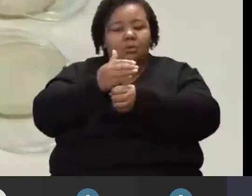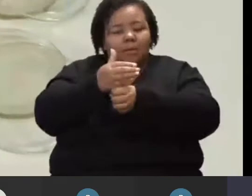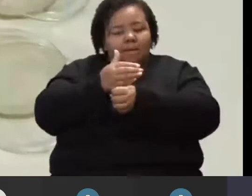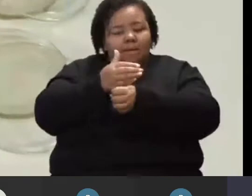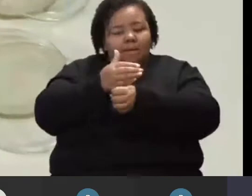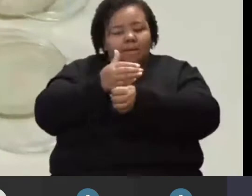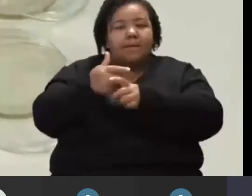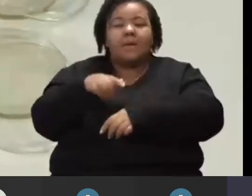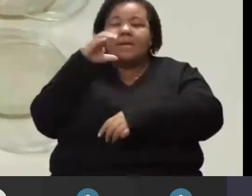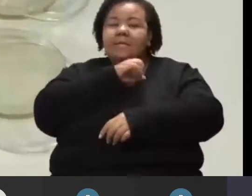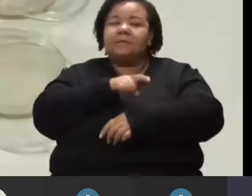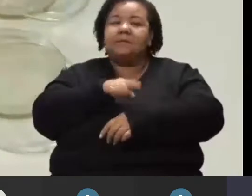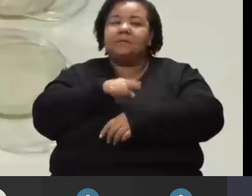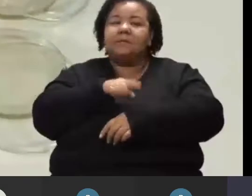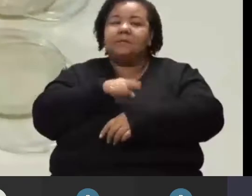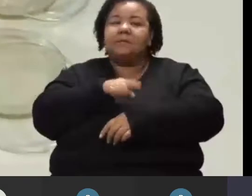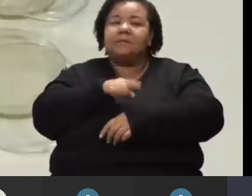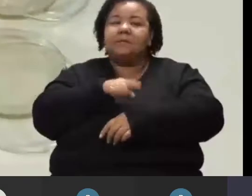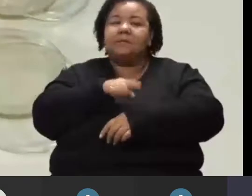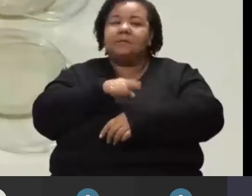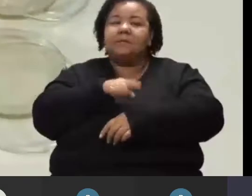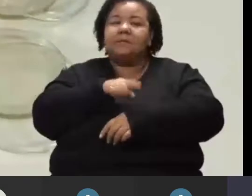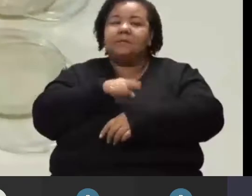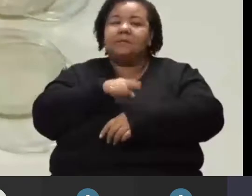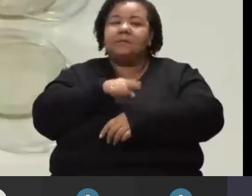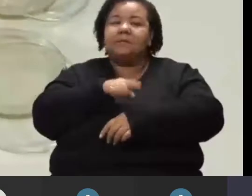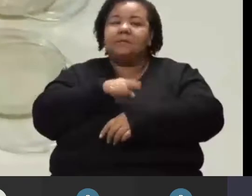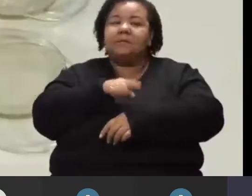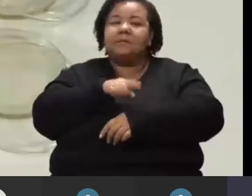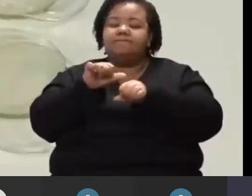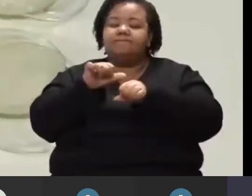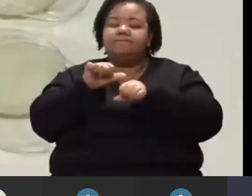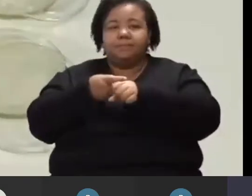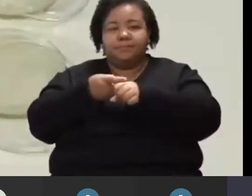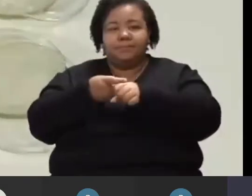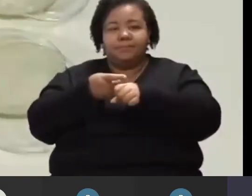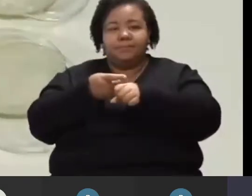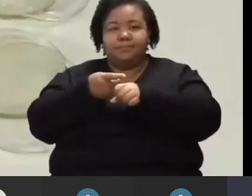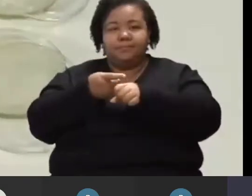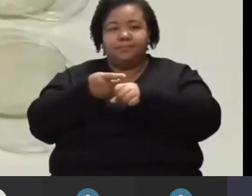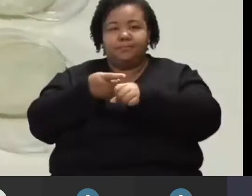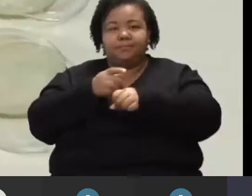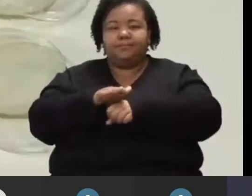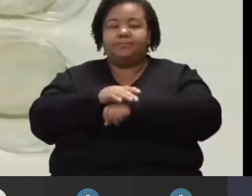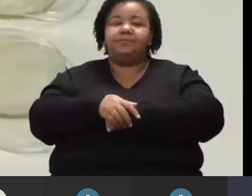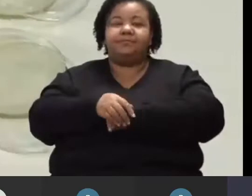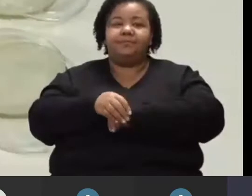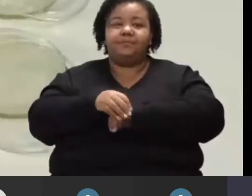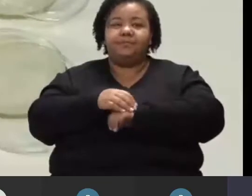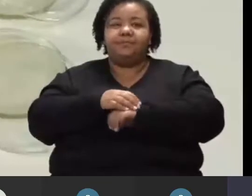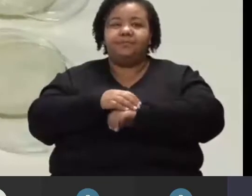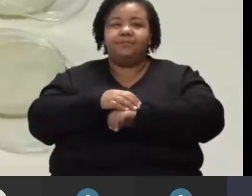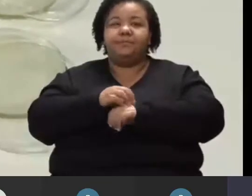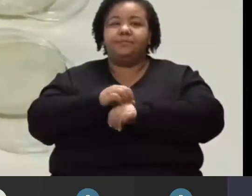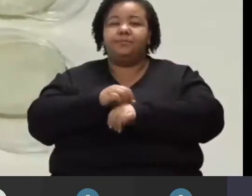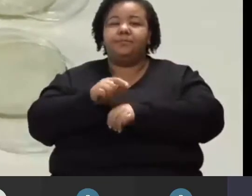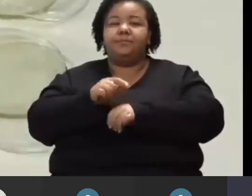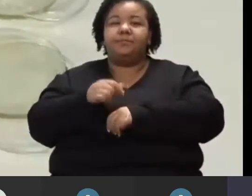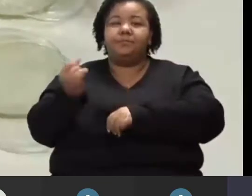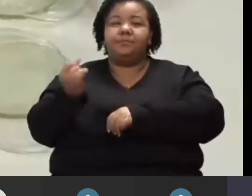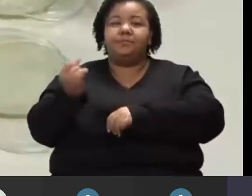meio, né? E aí, então, a água está condensando, e aí, então, ela vai ficar ali na tampa. Então, é